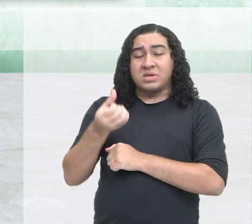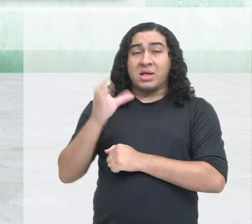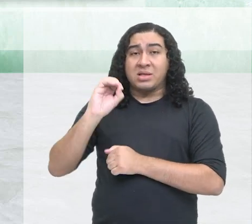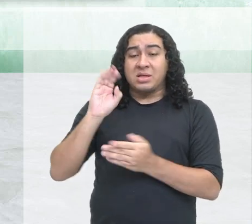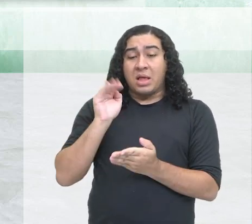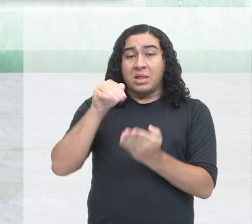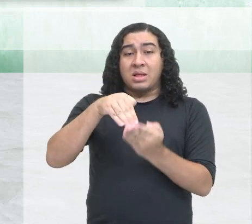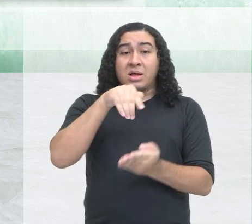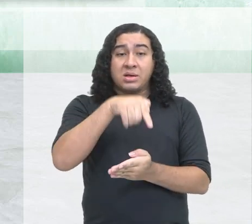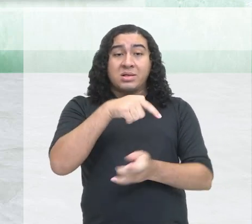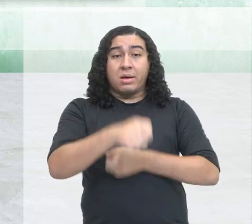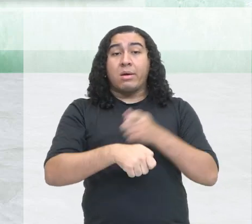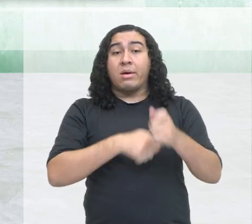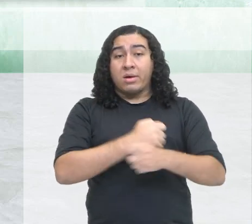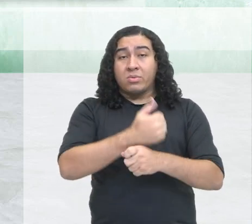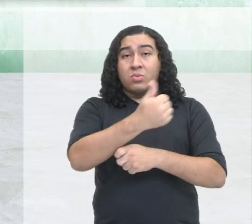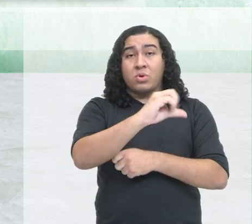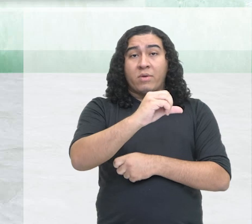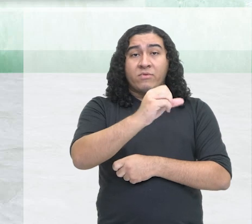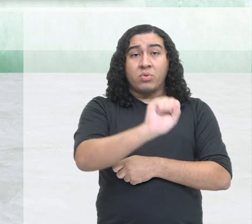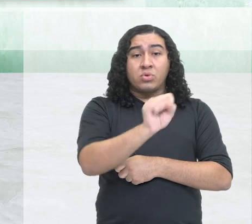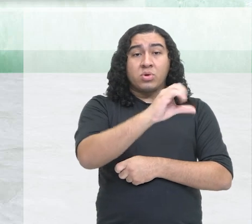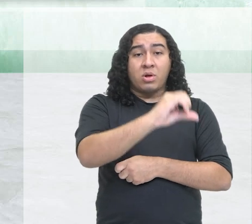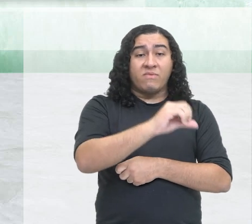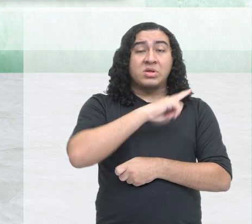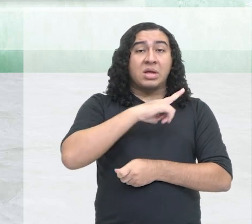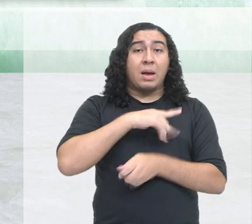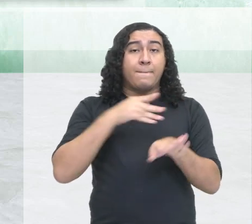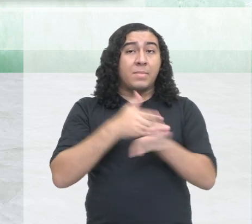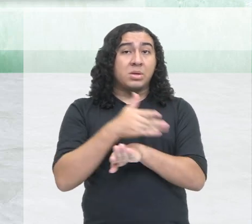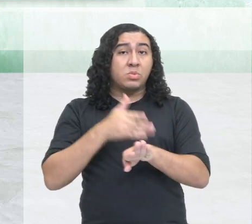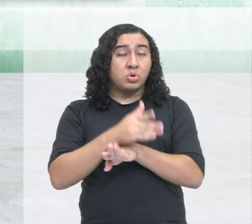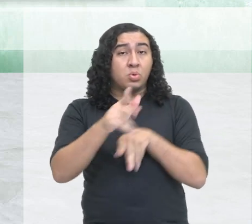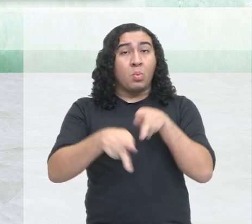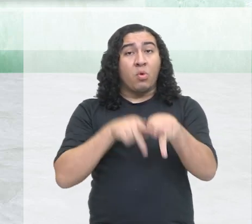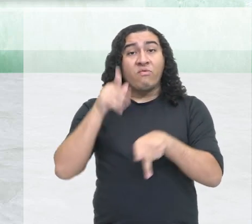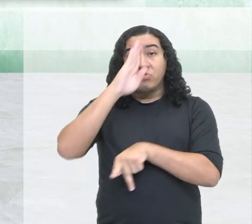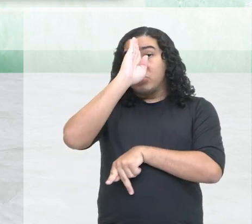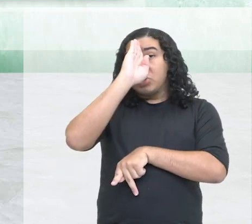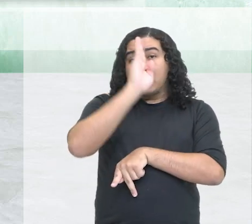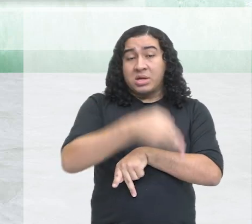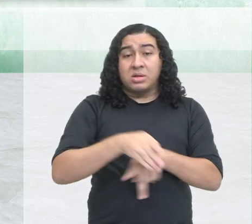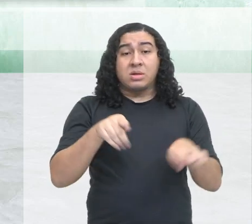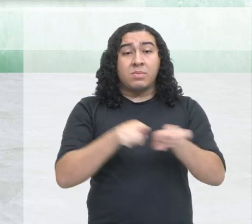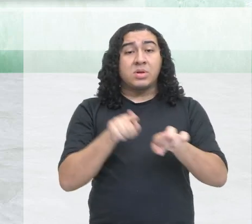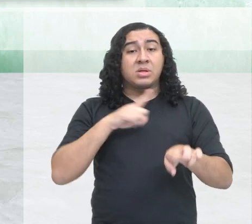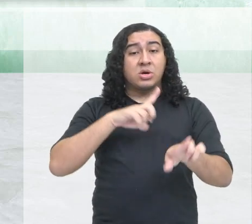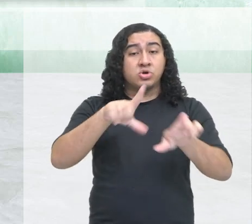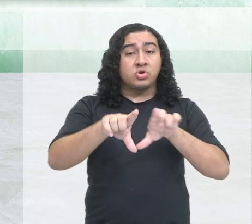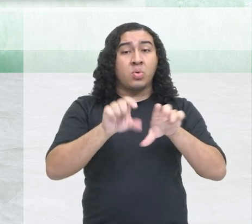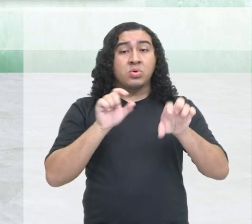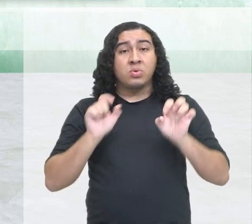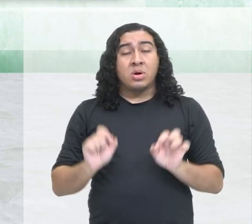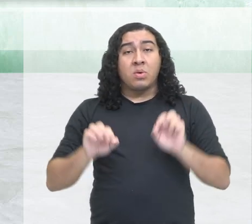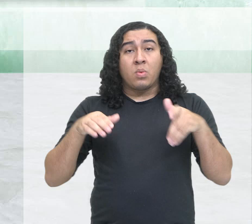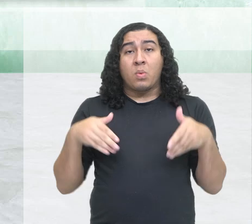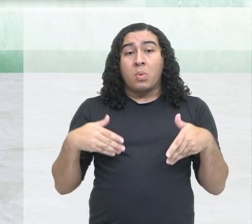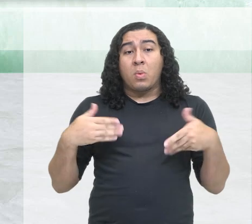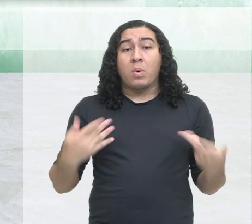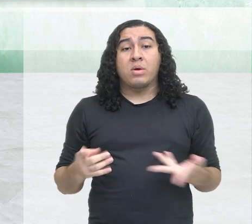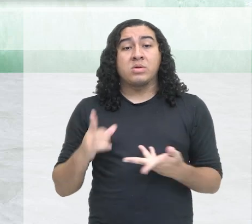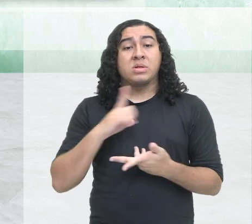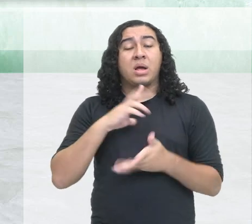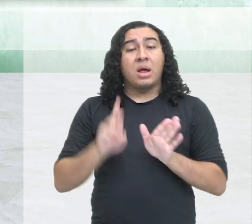quê? A participação direta do povo tomando a decisão de quem irá,